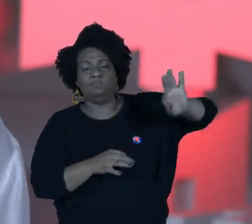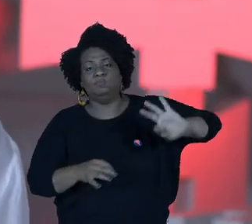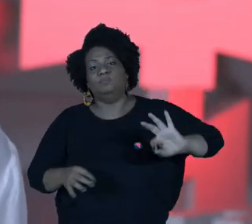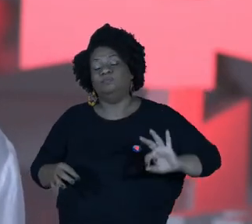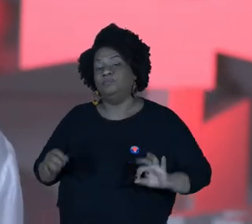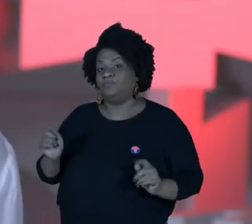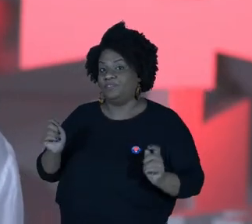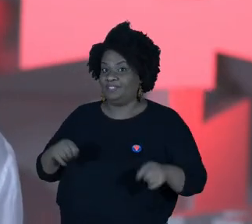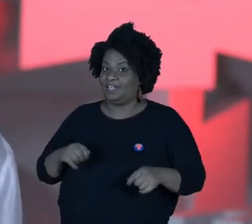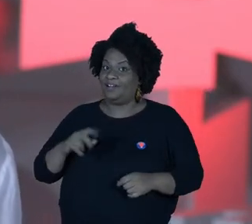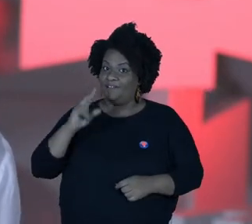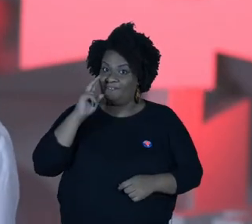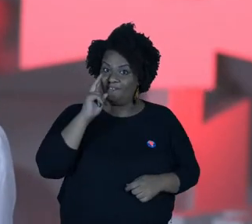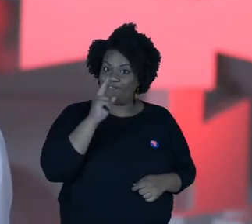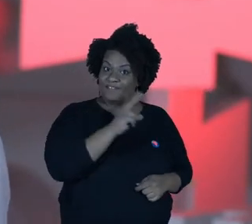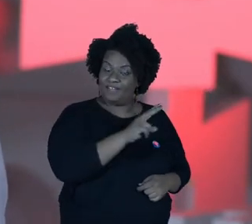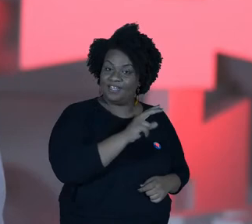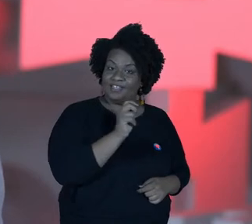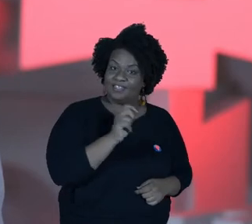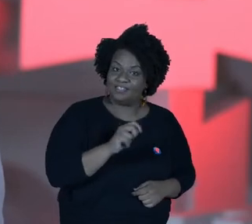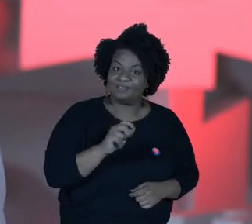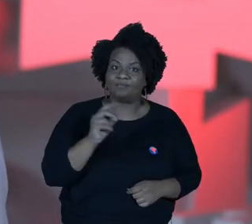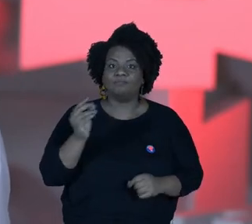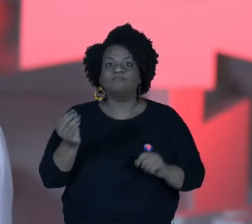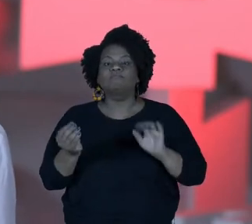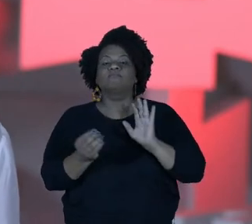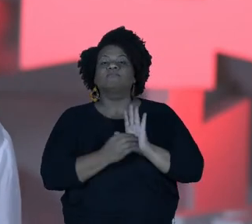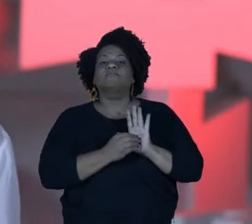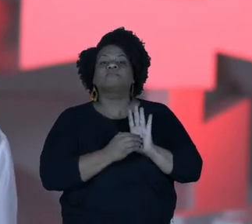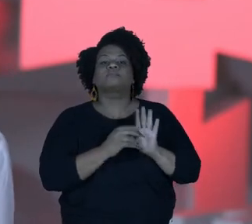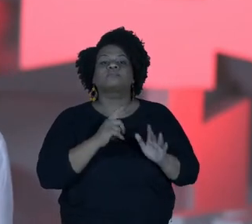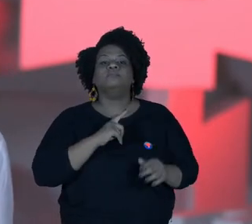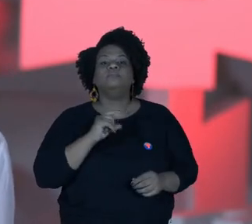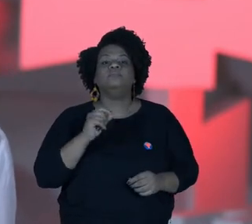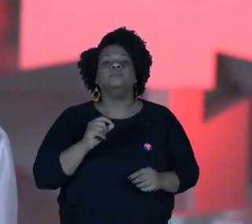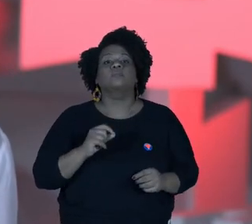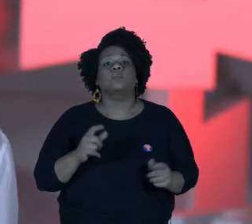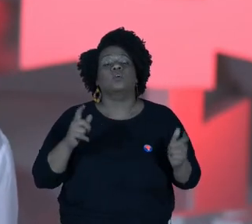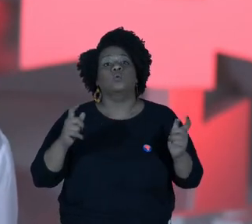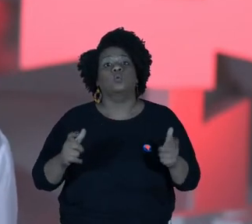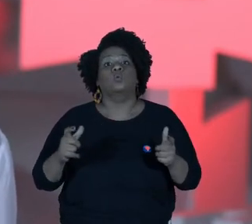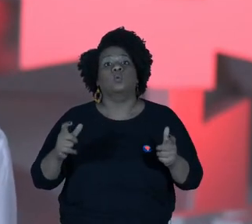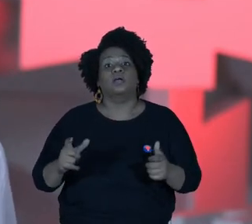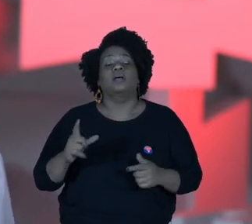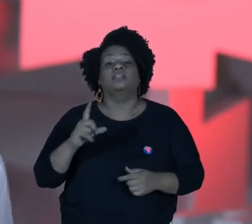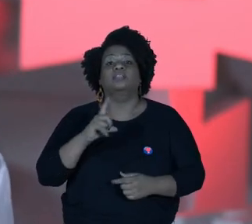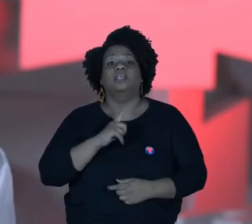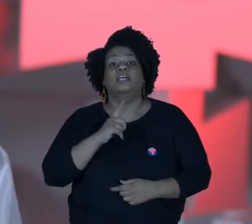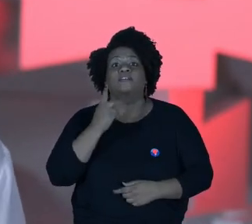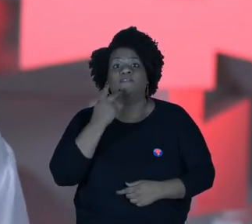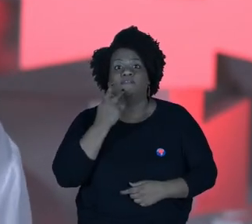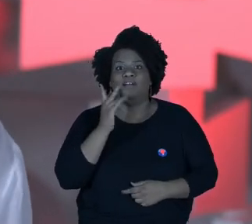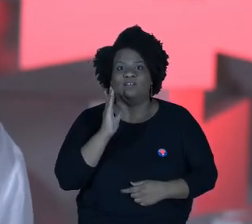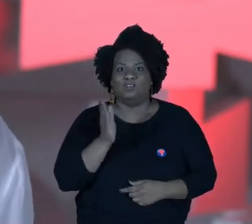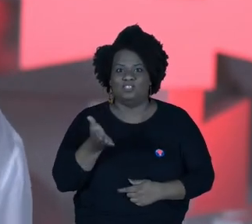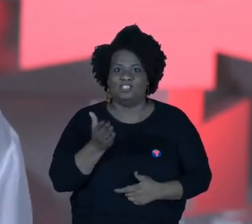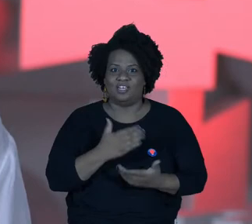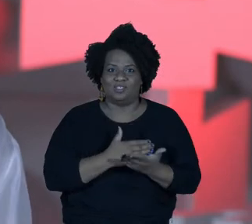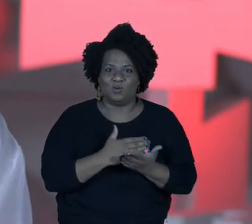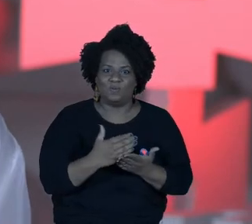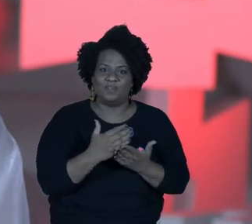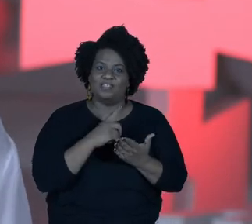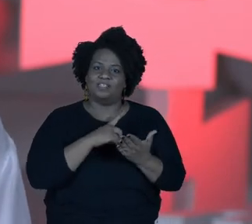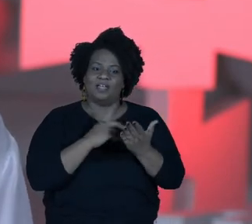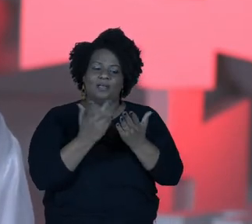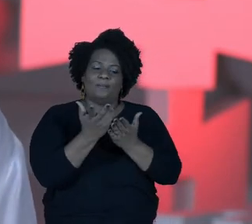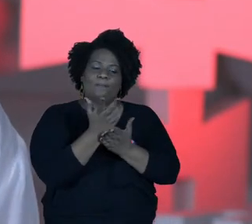aqui uma instalação onde o espaço, a gente falou no começo, né, da pintura e